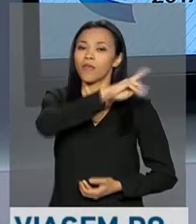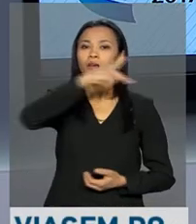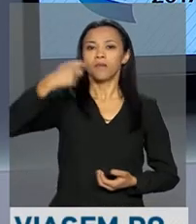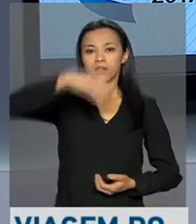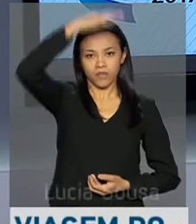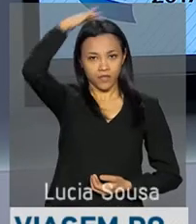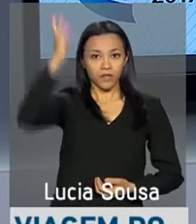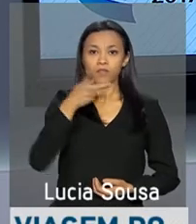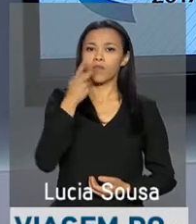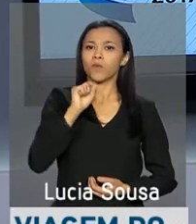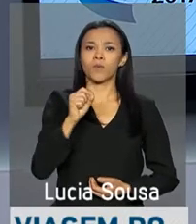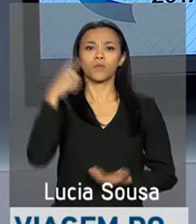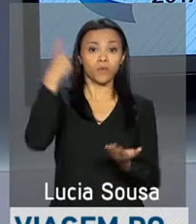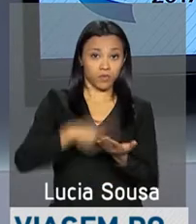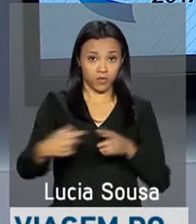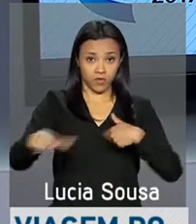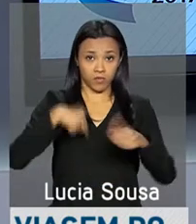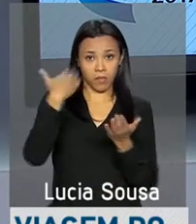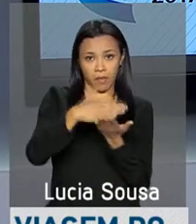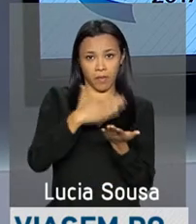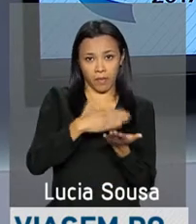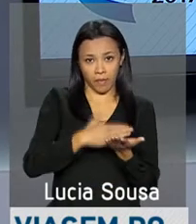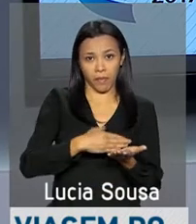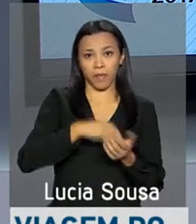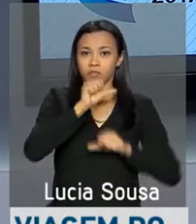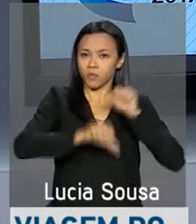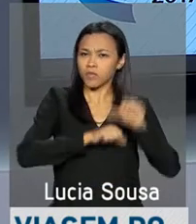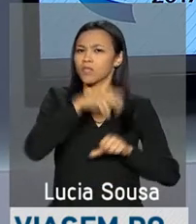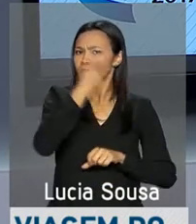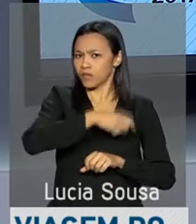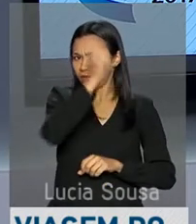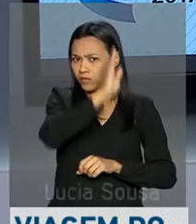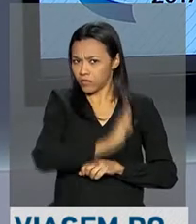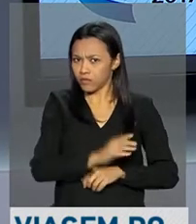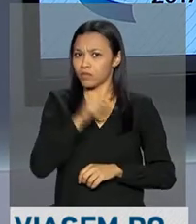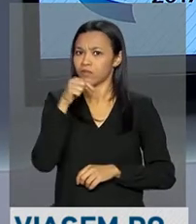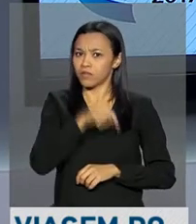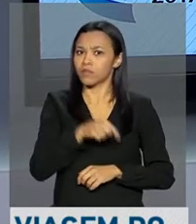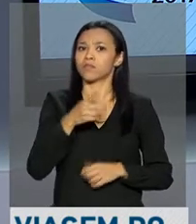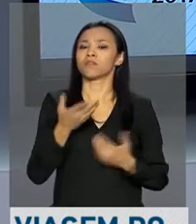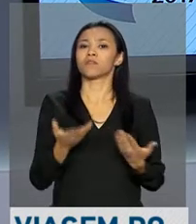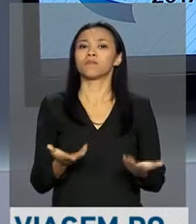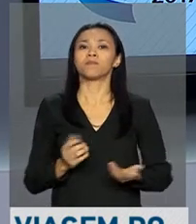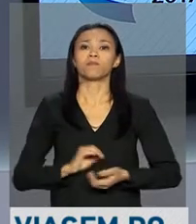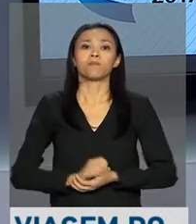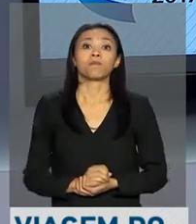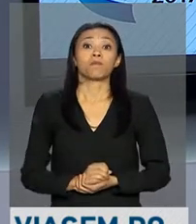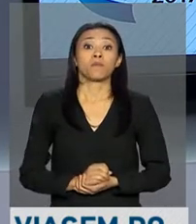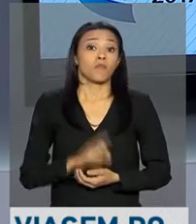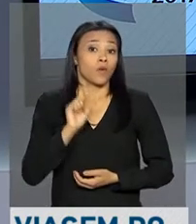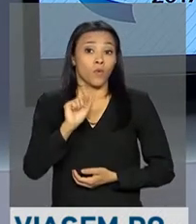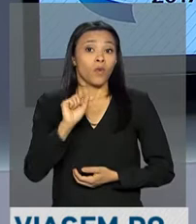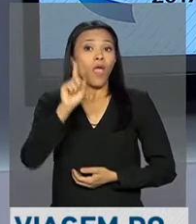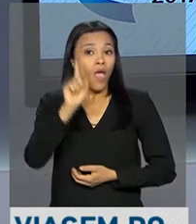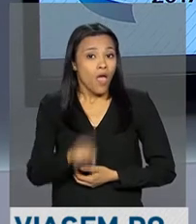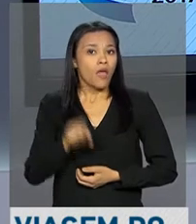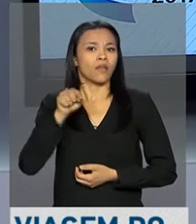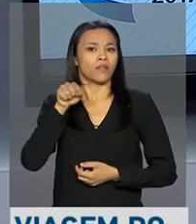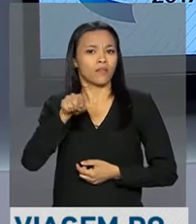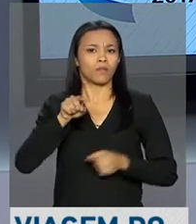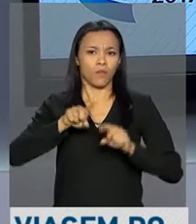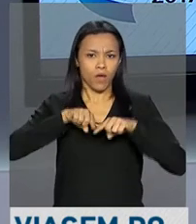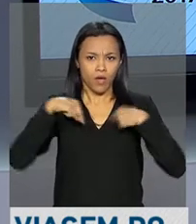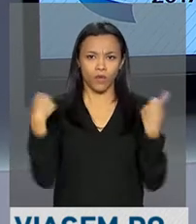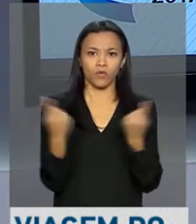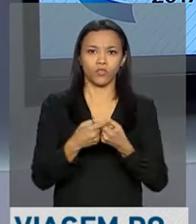O presidente Michel Temer falou sobre a agenda de reformas que está sendo conduzida pelo governo brasileiro. Foi durante uma reunião